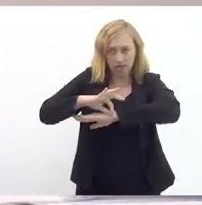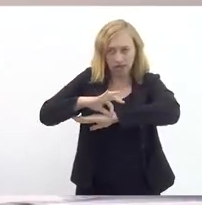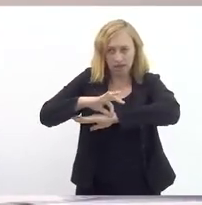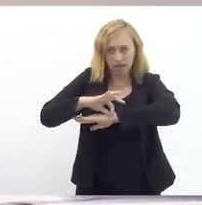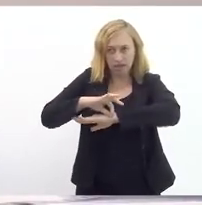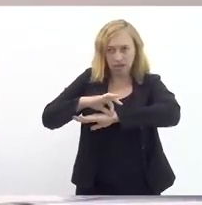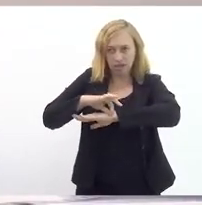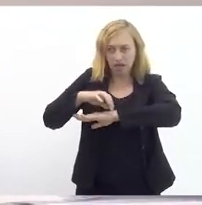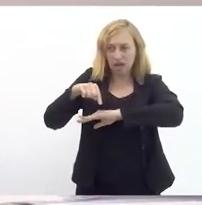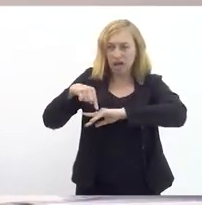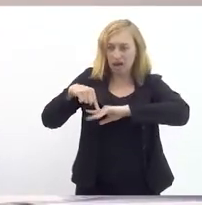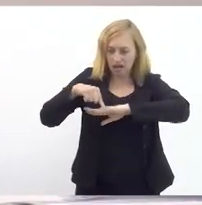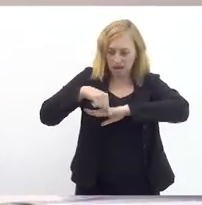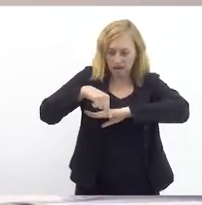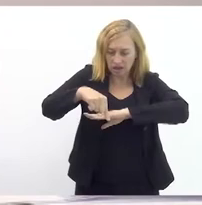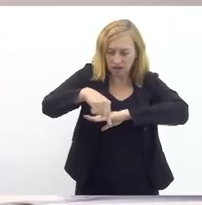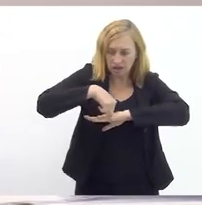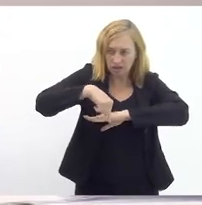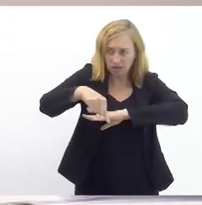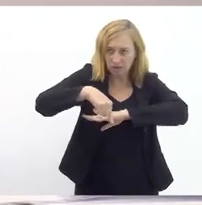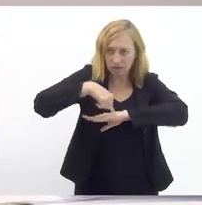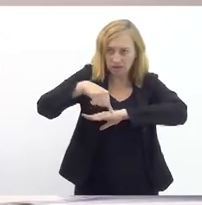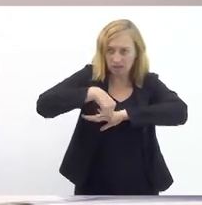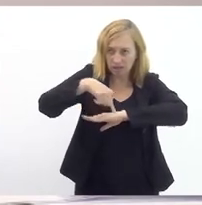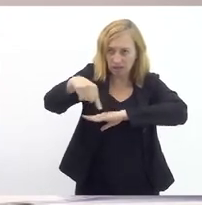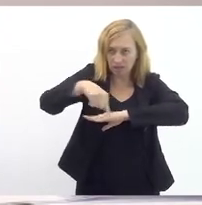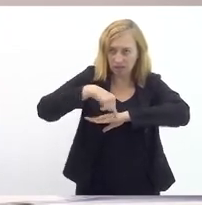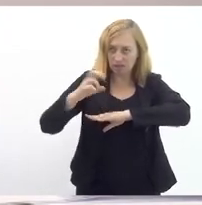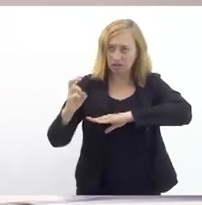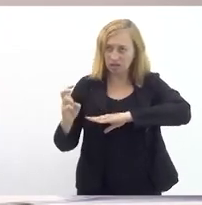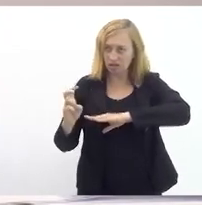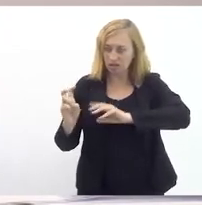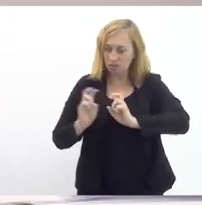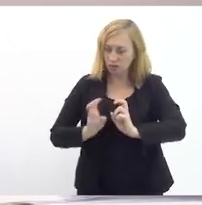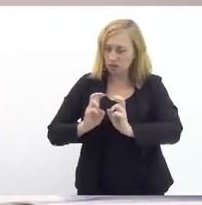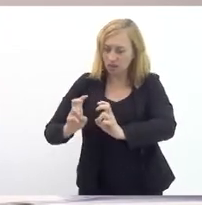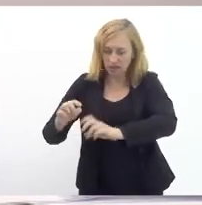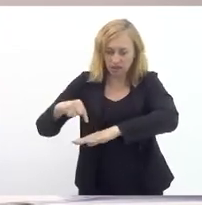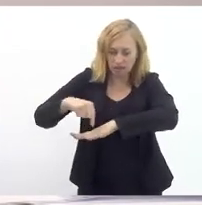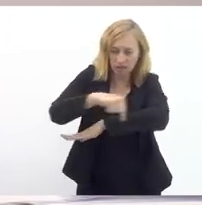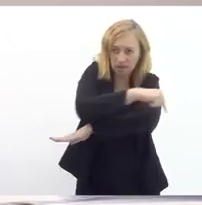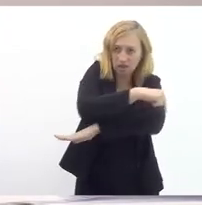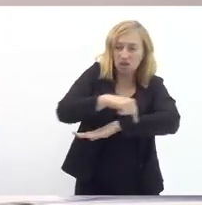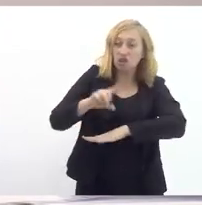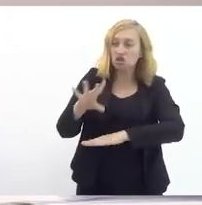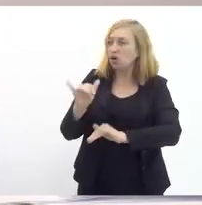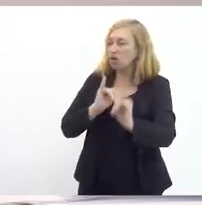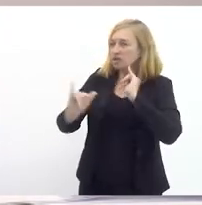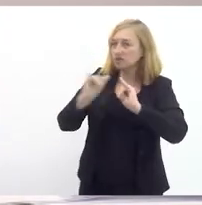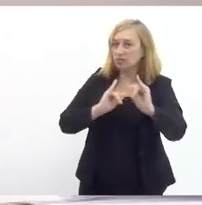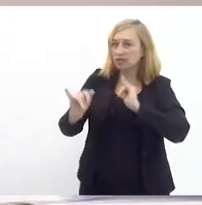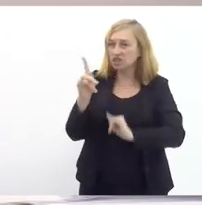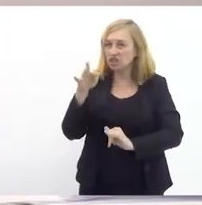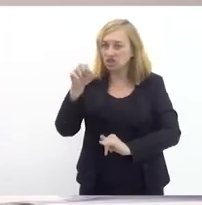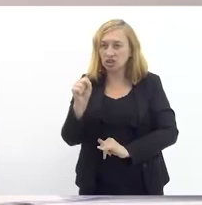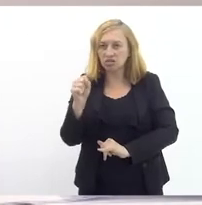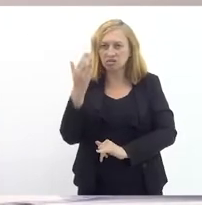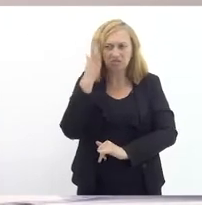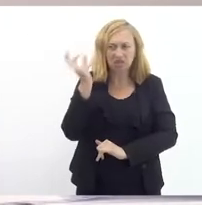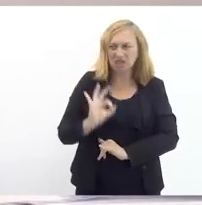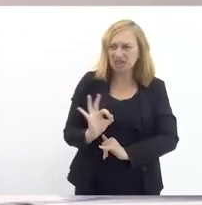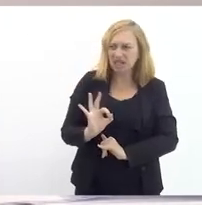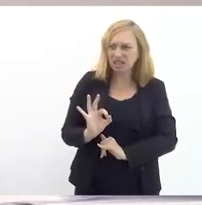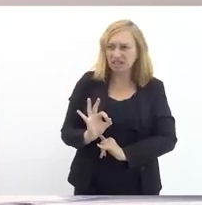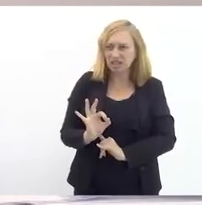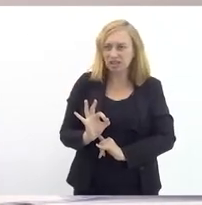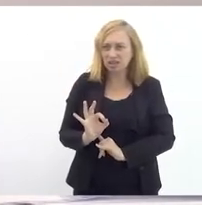do trem para a plataforma. Porque se eu ficar me baseando só com as informações da Getransp, eu vou nadar e vou morrer na praia.